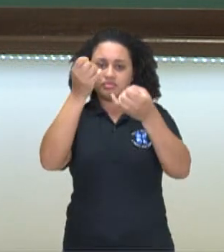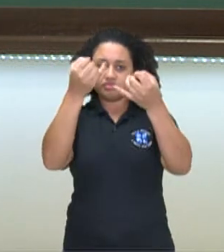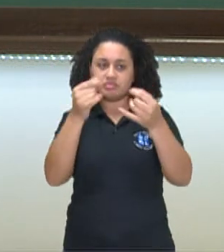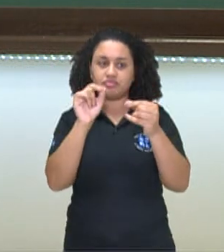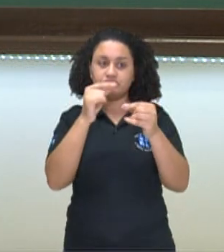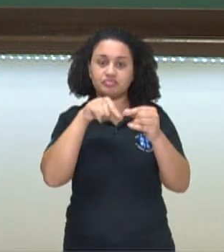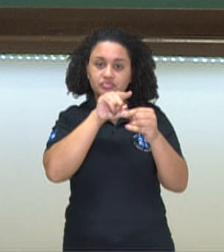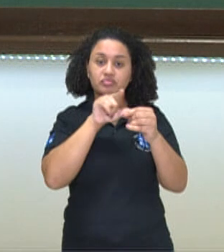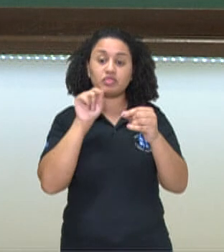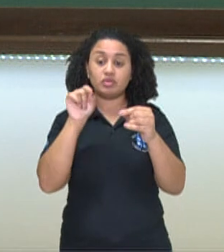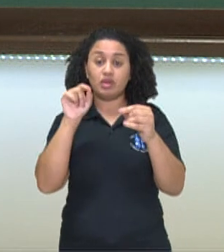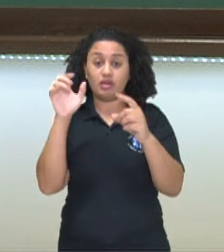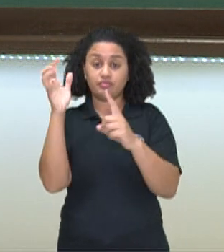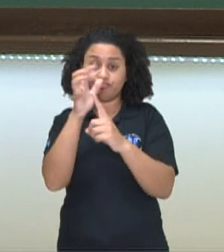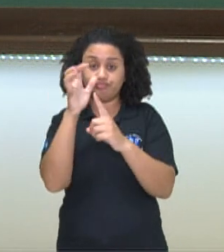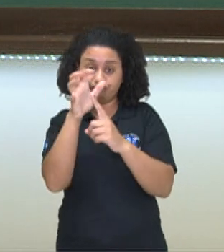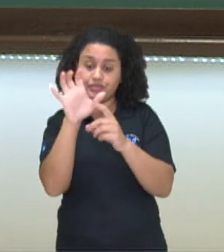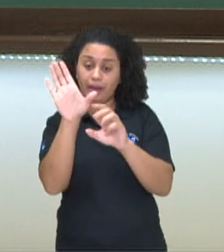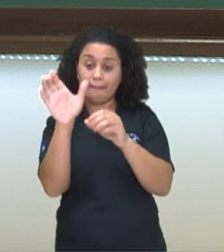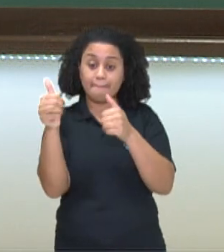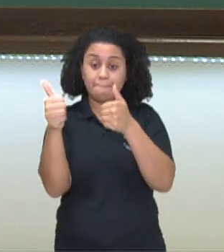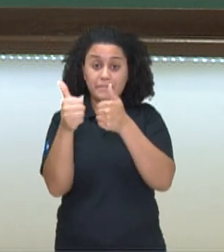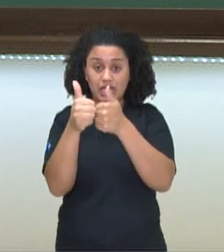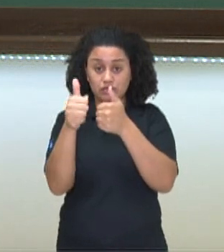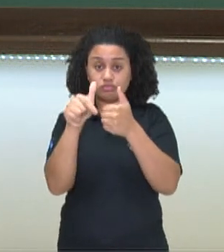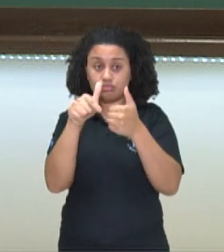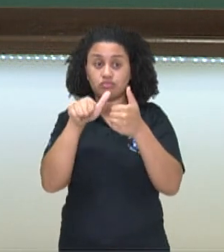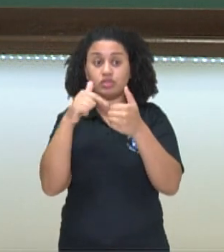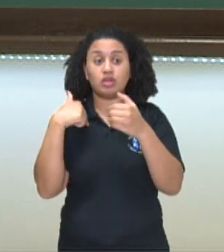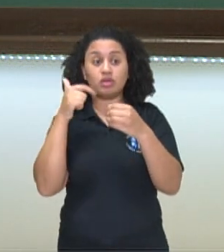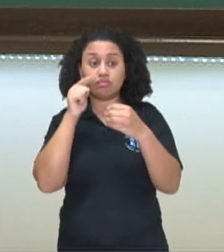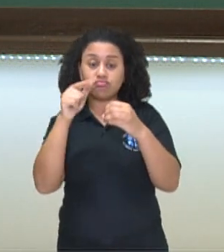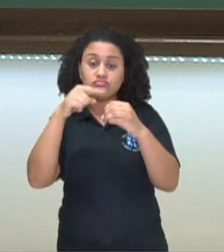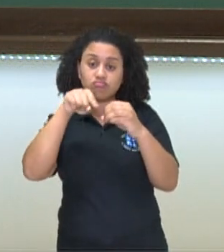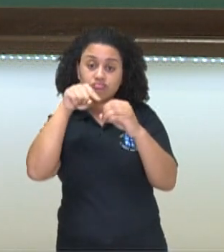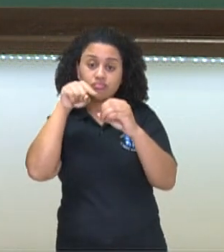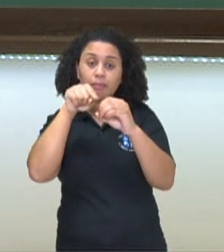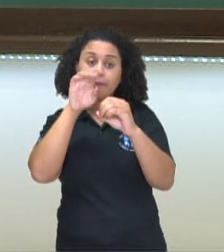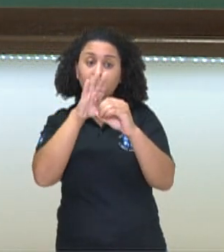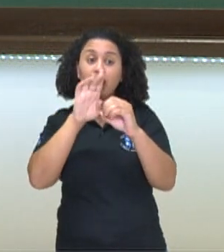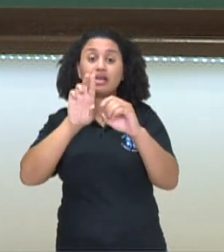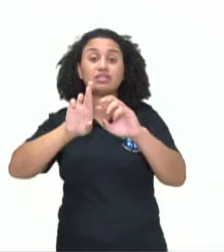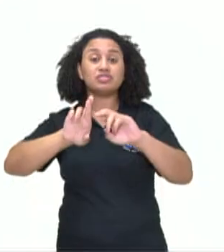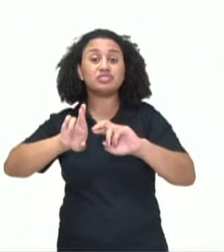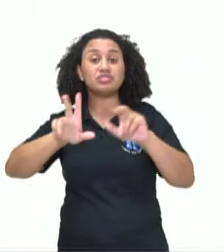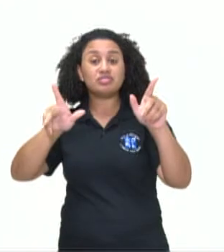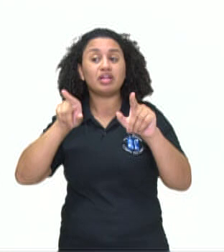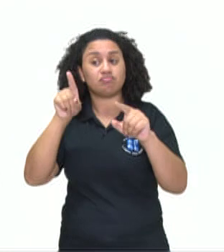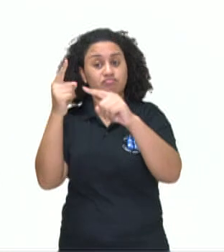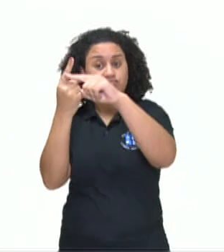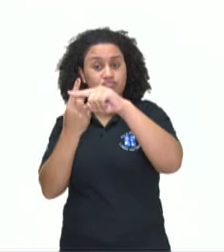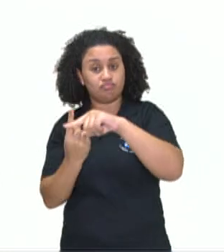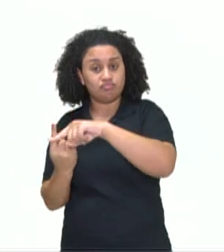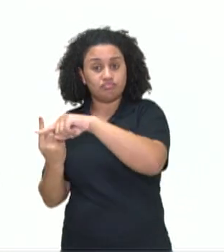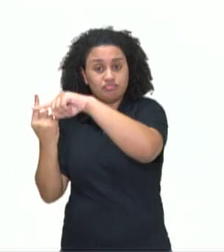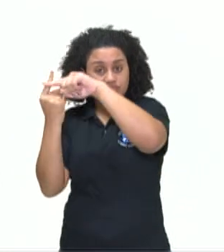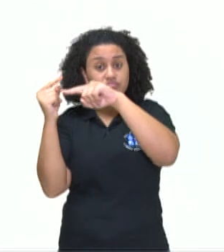corpo indutor é aproximado do corpo B e a gente carrega o corpo B com a carga de sinal oposto ao do corpo